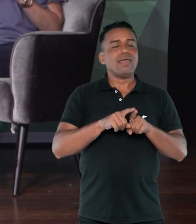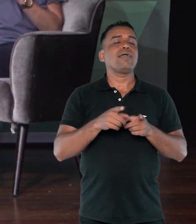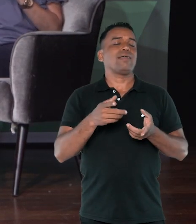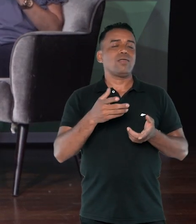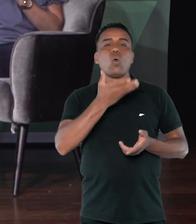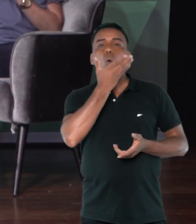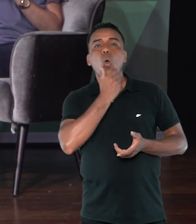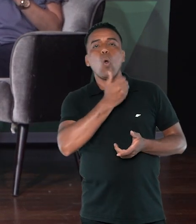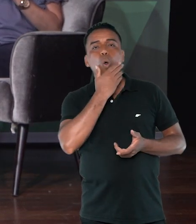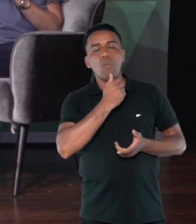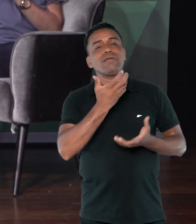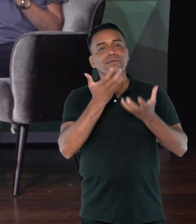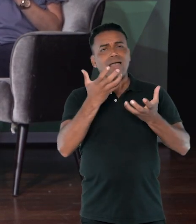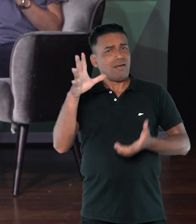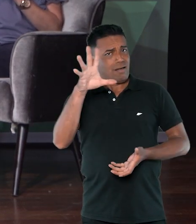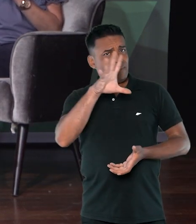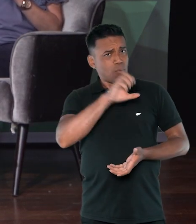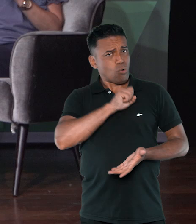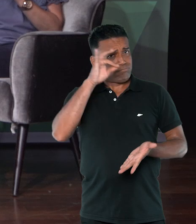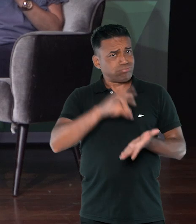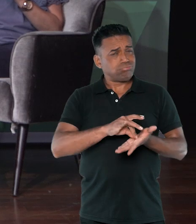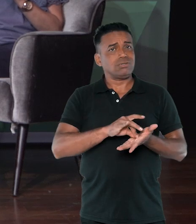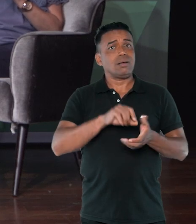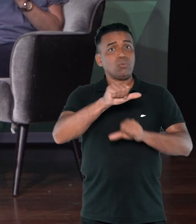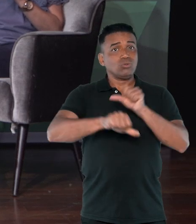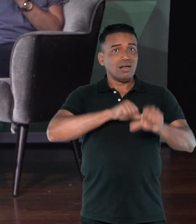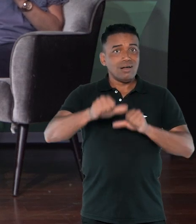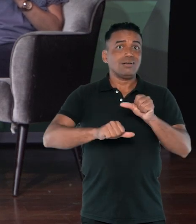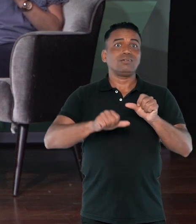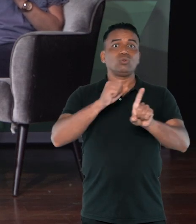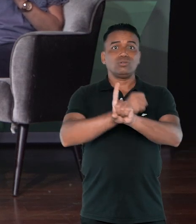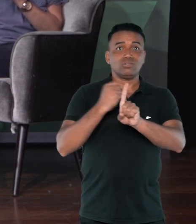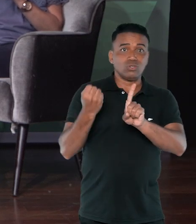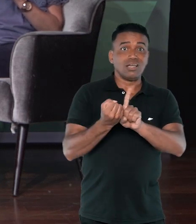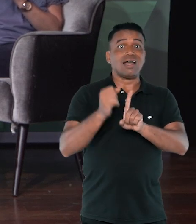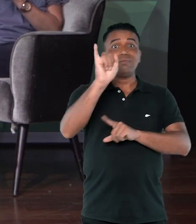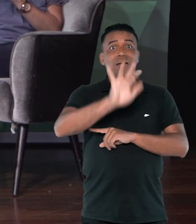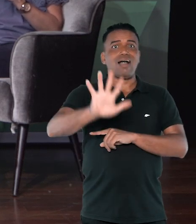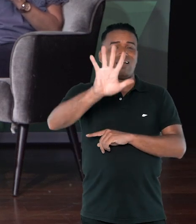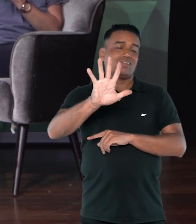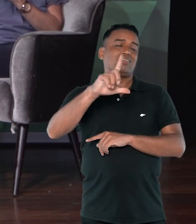tô caindo, toda noite. E assim, ó, dedinho no celular, cardápio